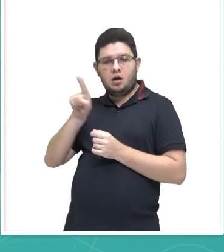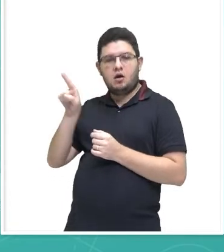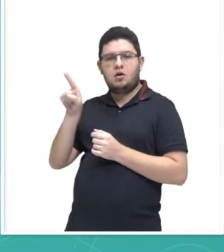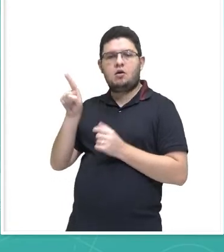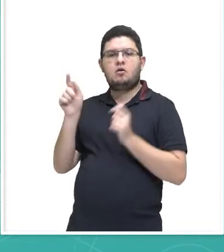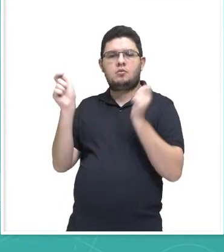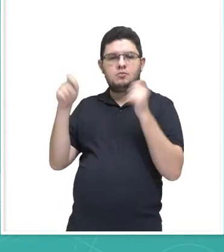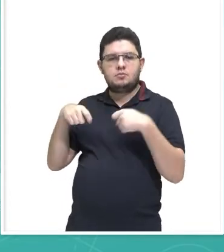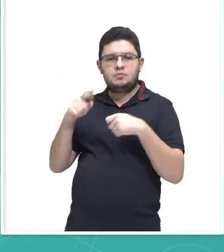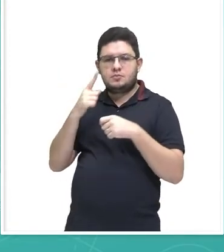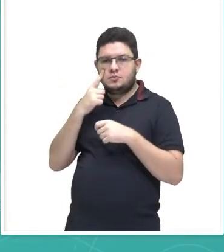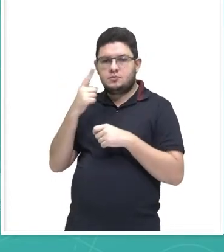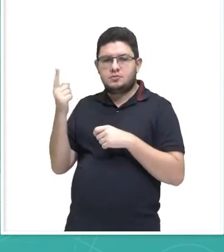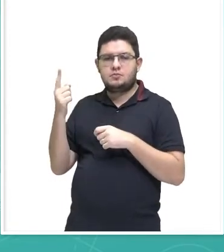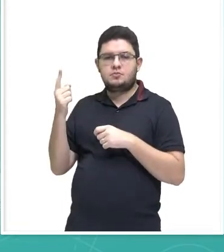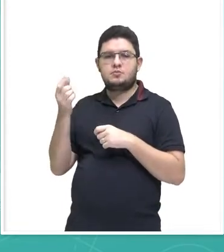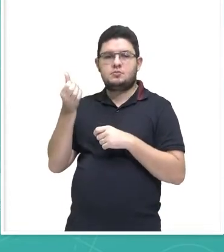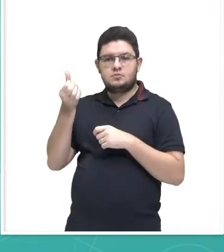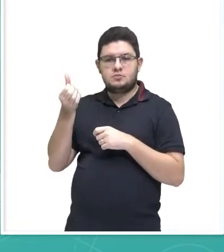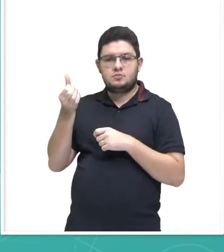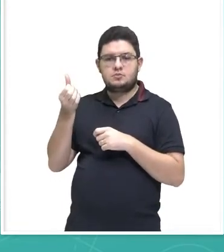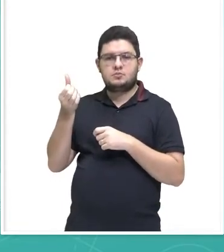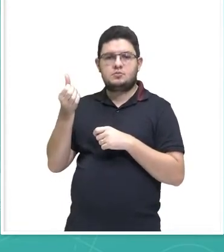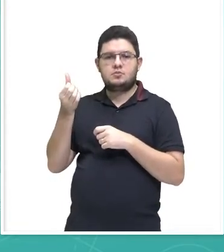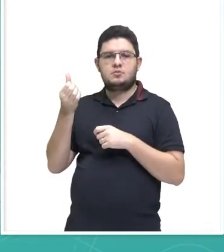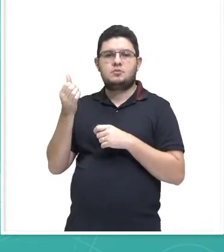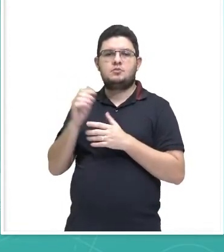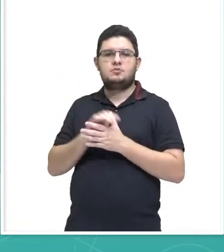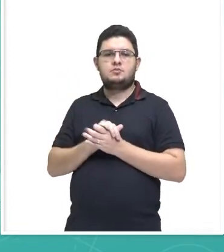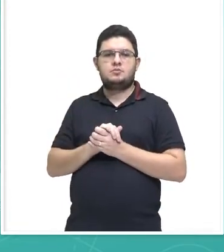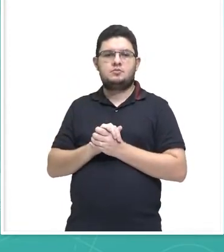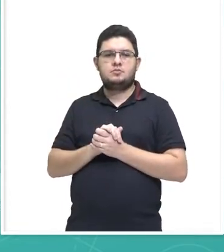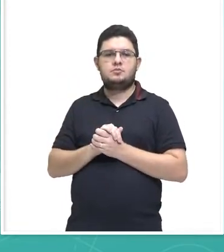né? Então, nós temos o número 6 aqui e o número